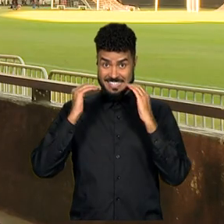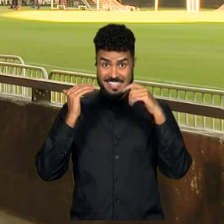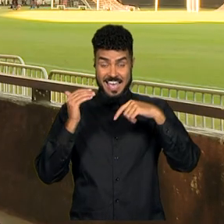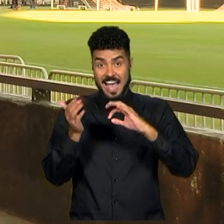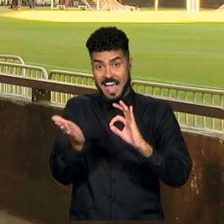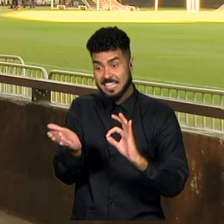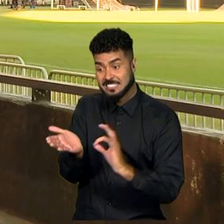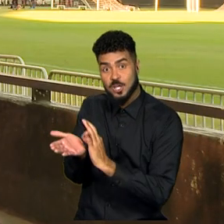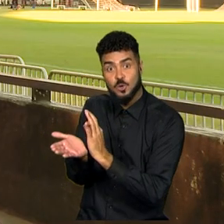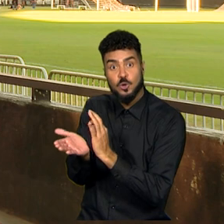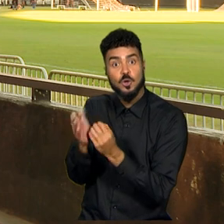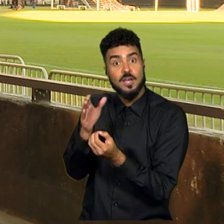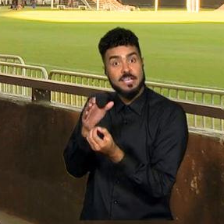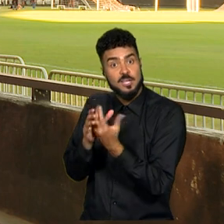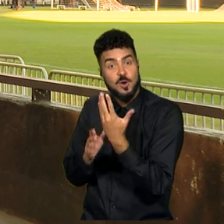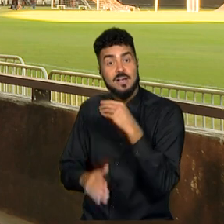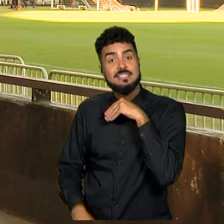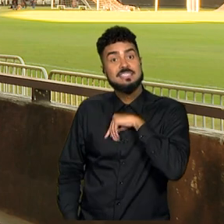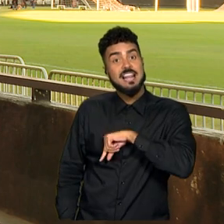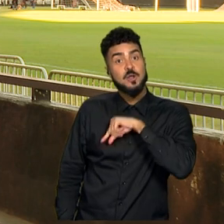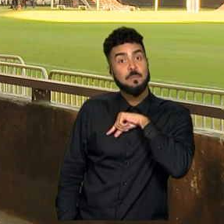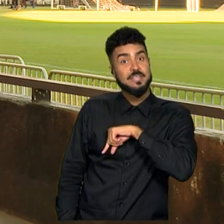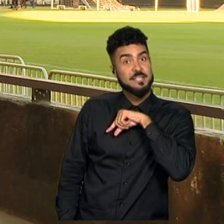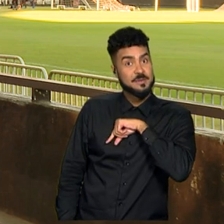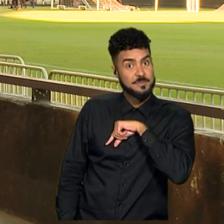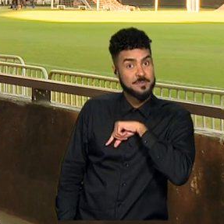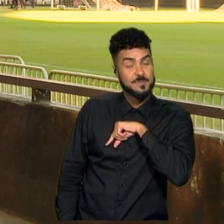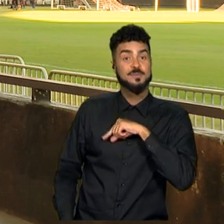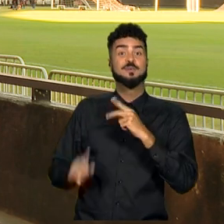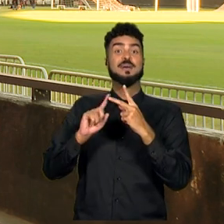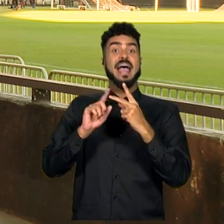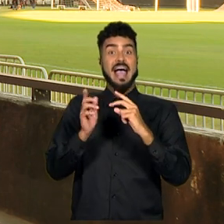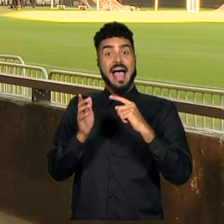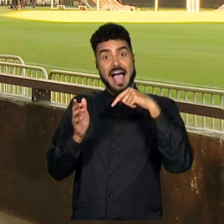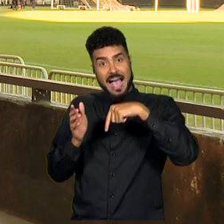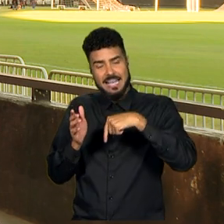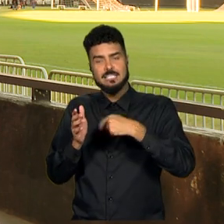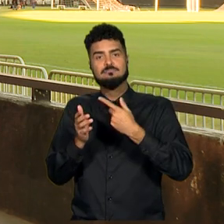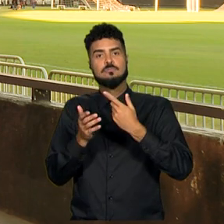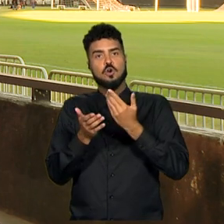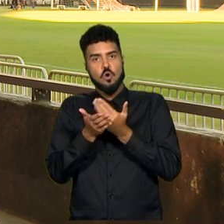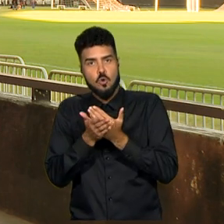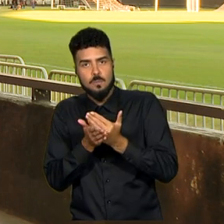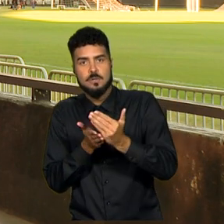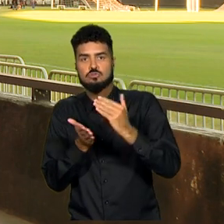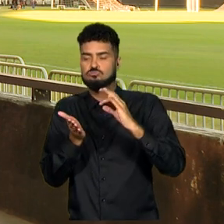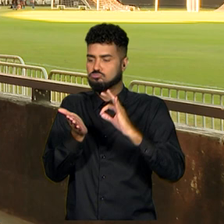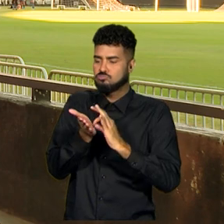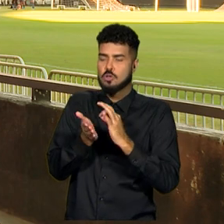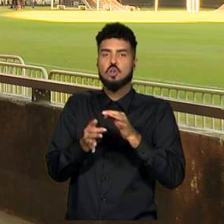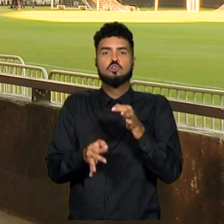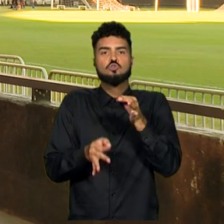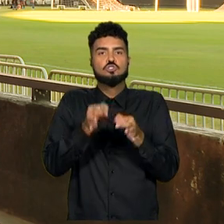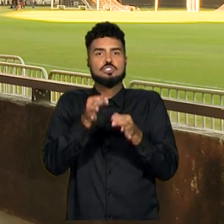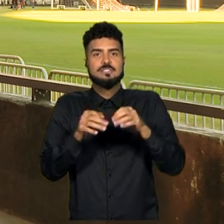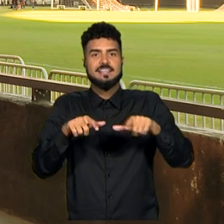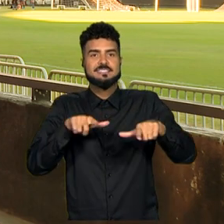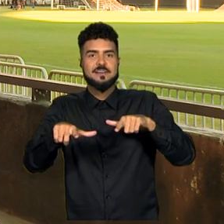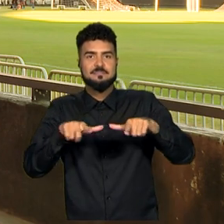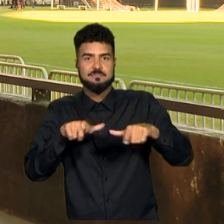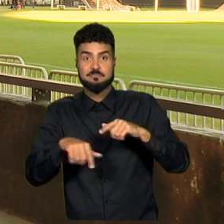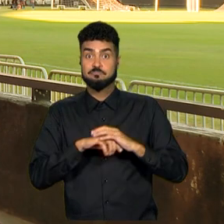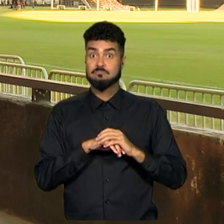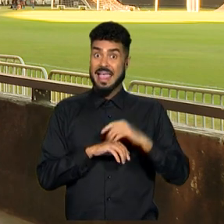da criação do salário mínimo, também tivemos a instalação oficial da Justiça do Trabalho, o anúncio